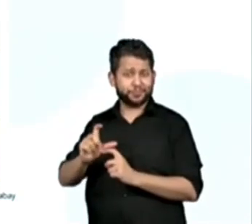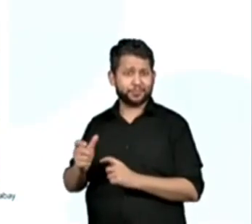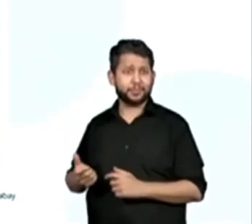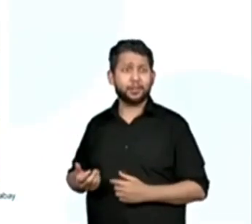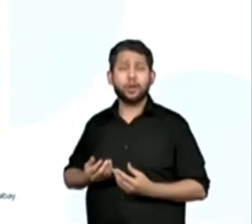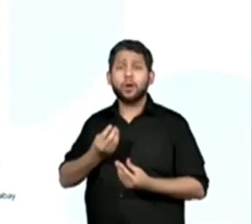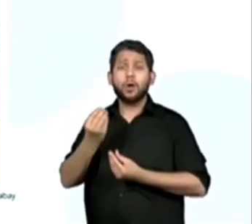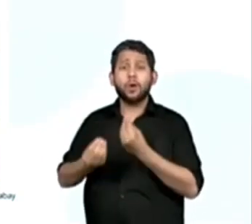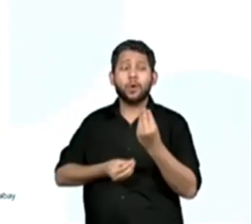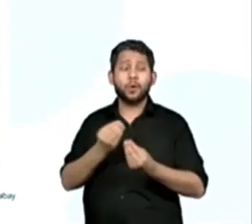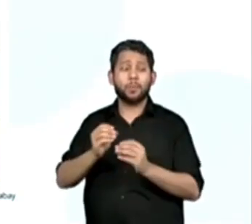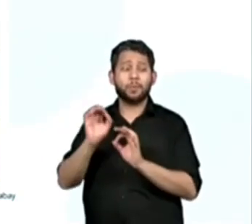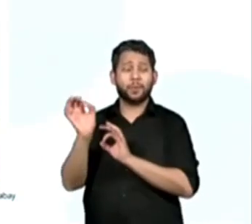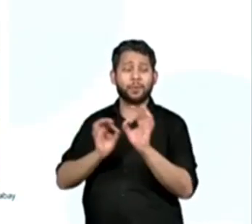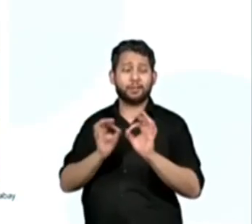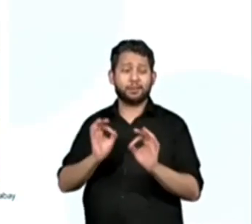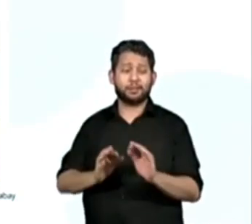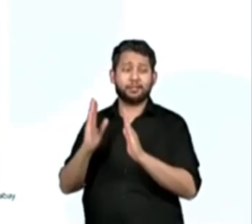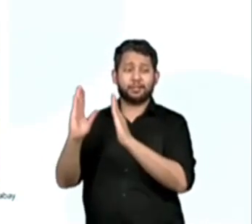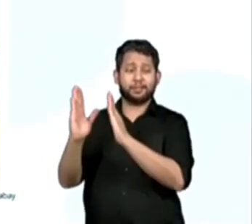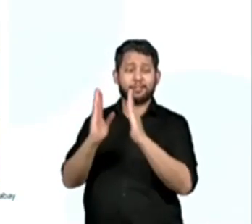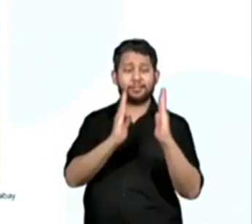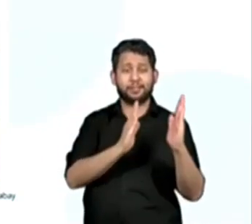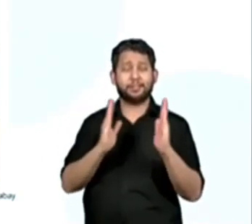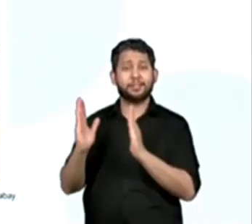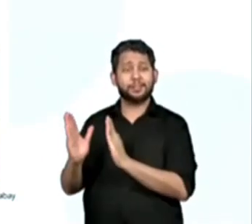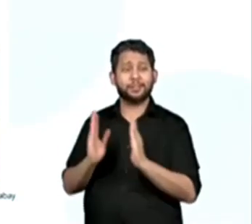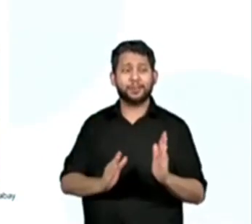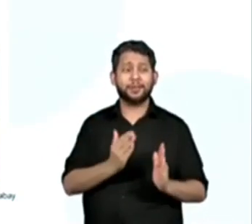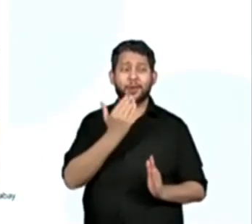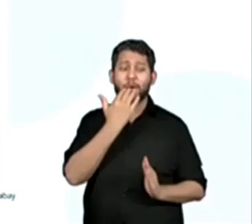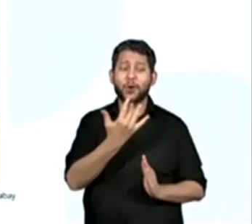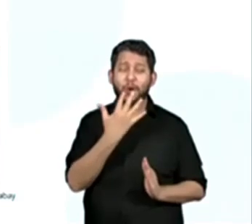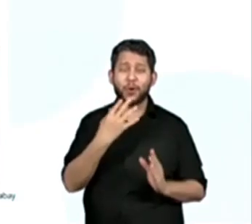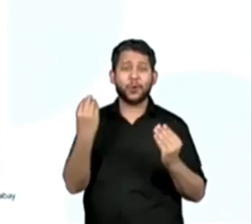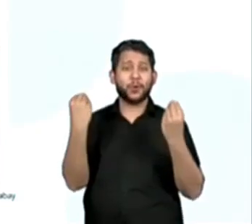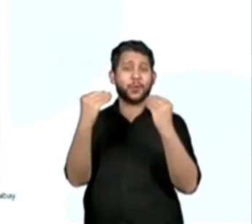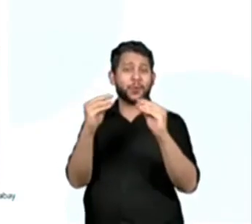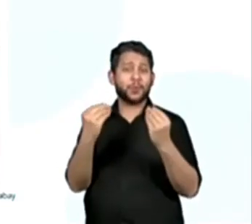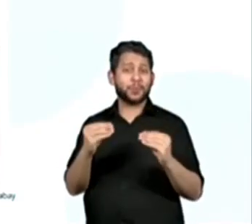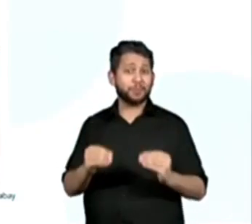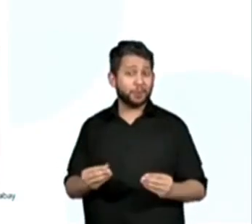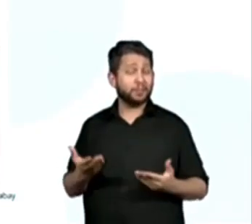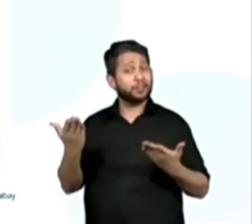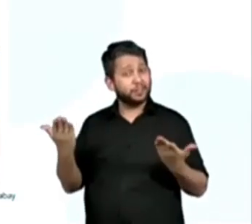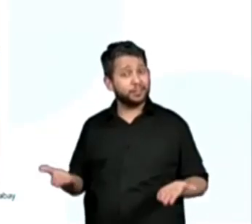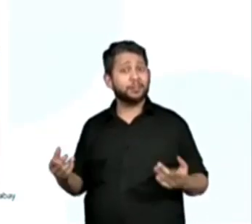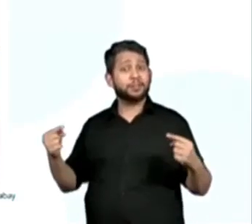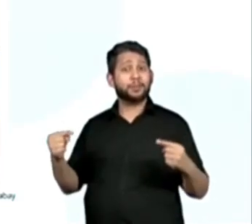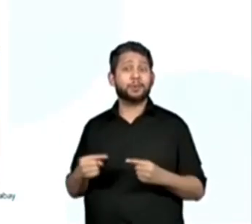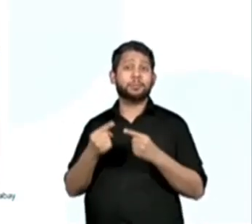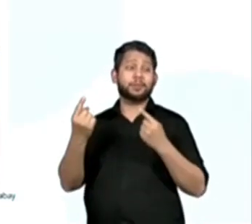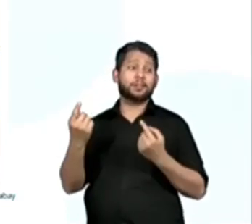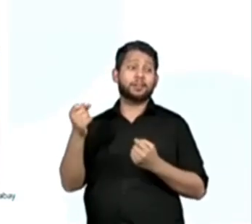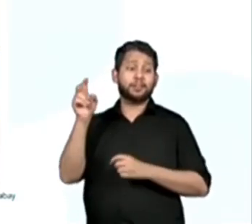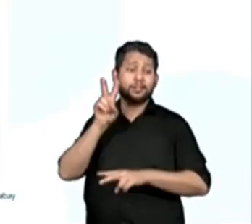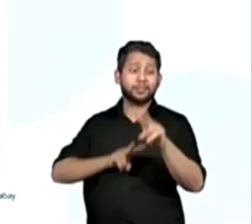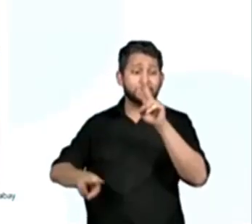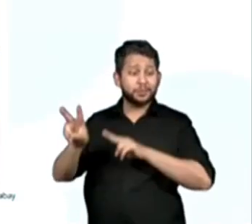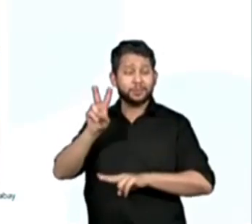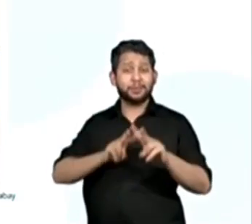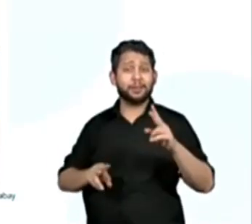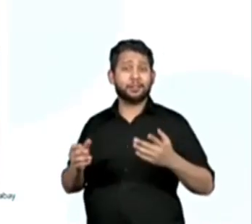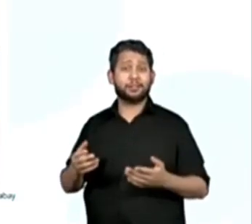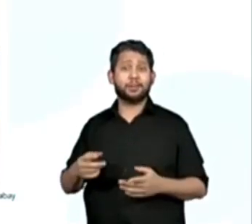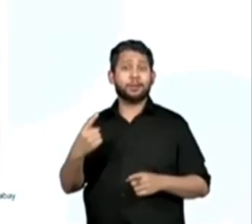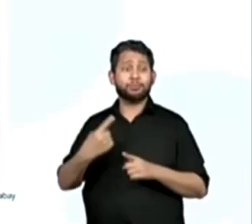a tirinha, ilustra, colore. Então, tudo isso faz parte dos elementos não verbais, porque